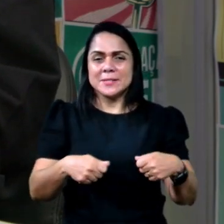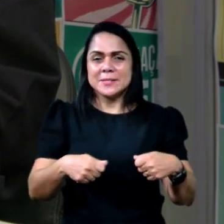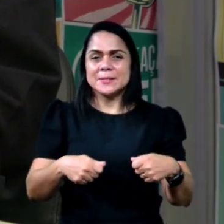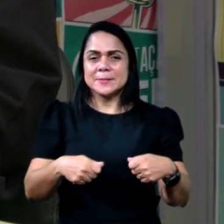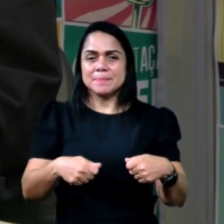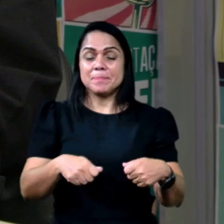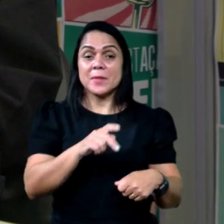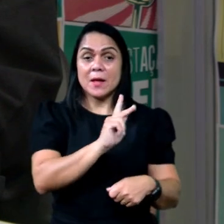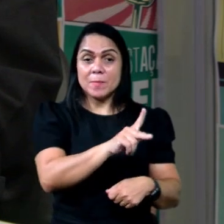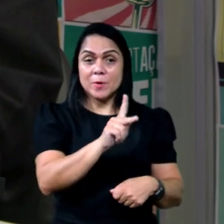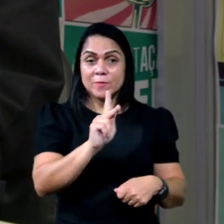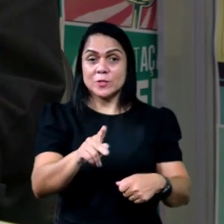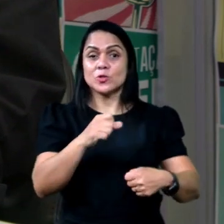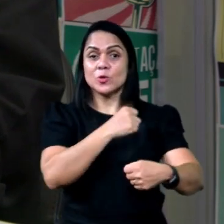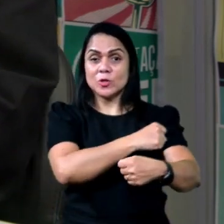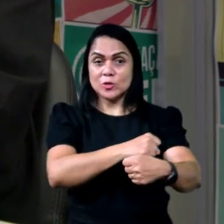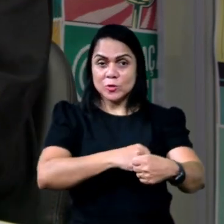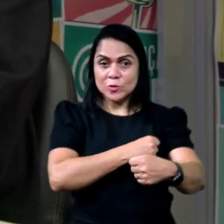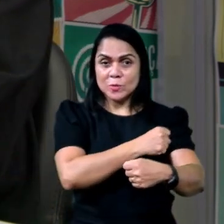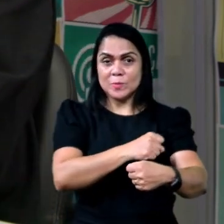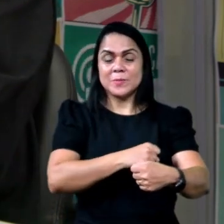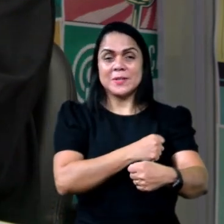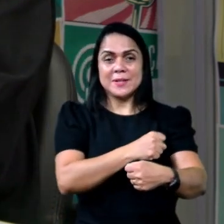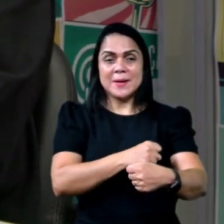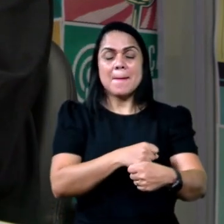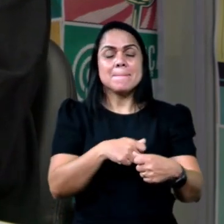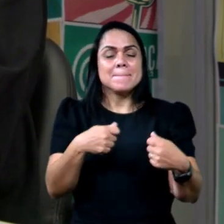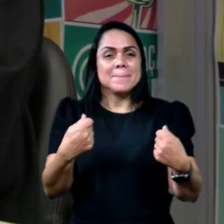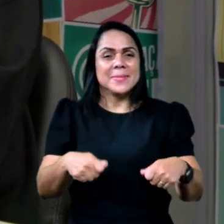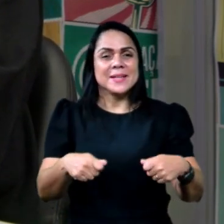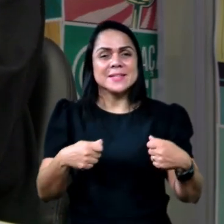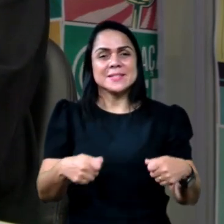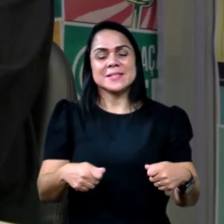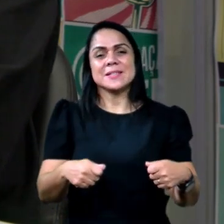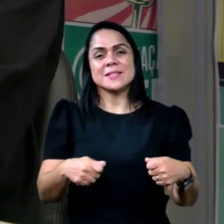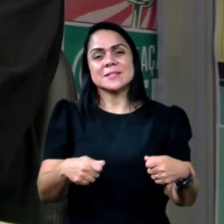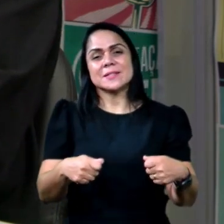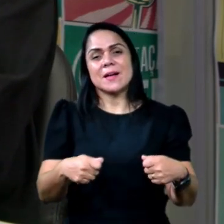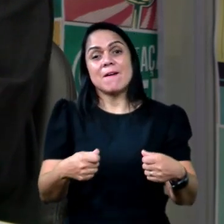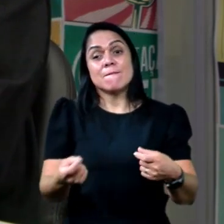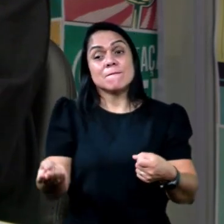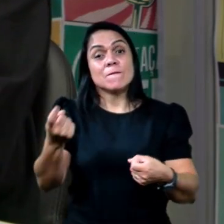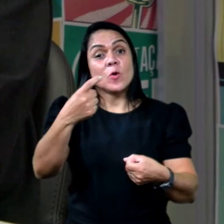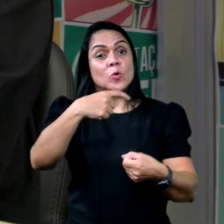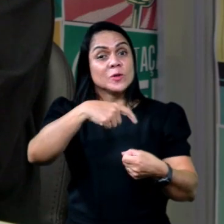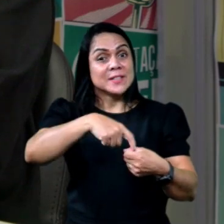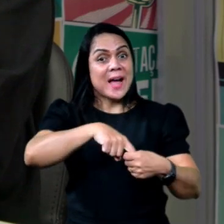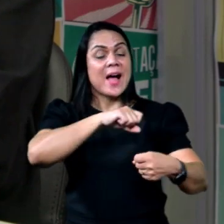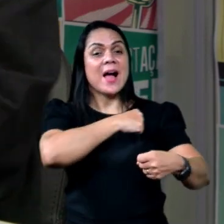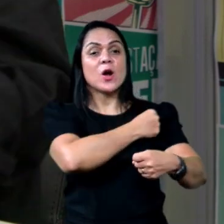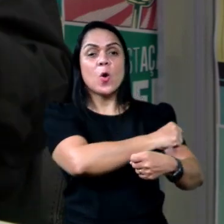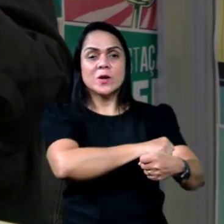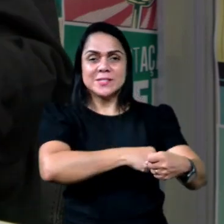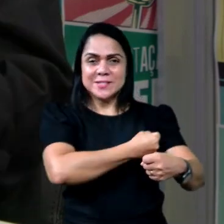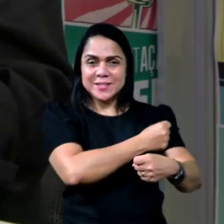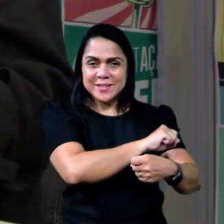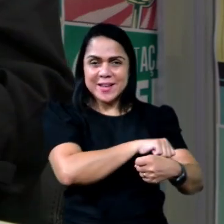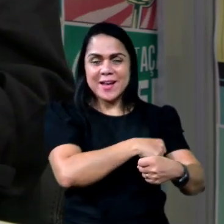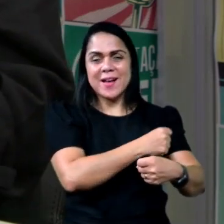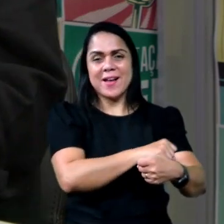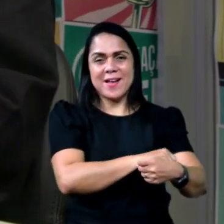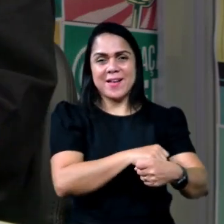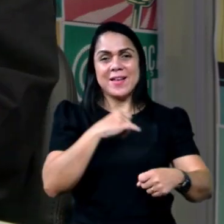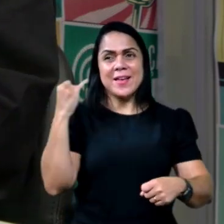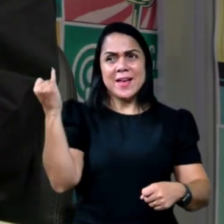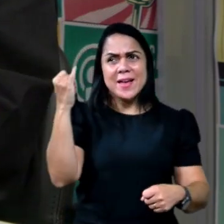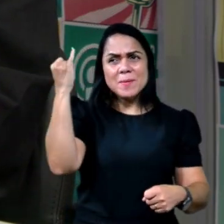gastronomia precisa sair desse lugar da professora de gastronomia para voltar a ser cozinheiro. É importante que a gente se coloque no